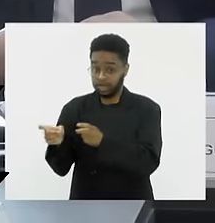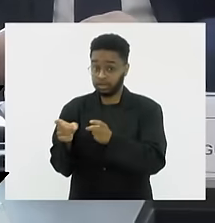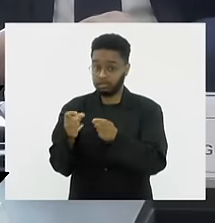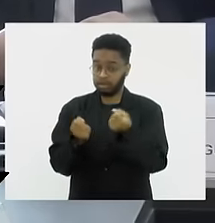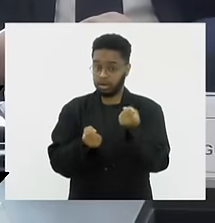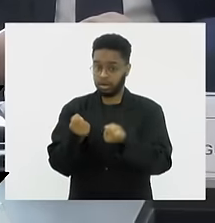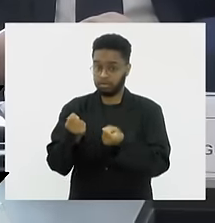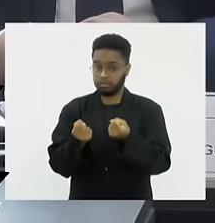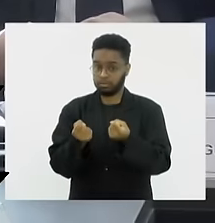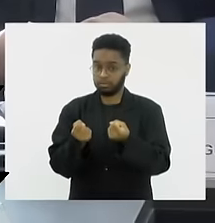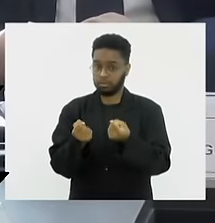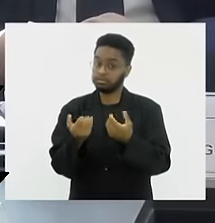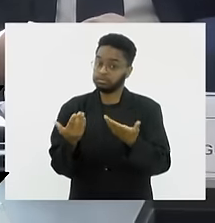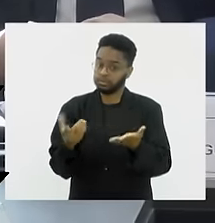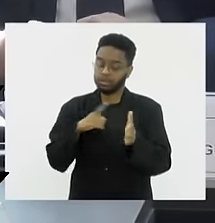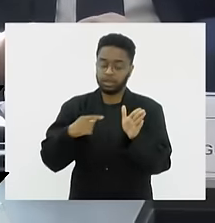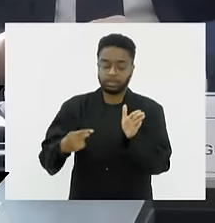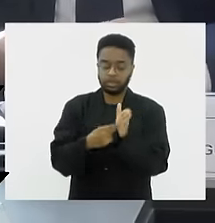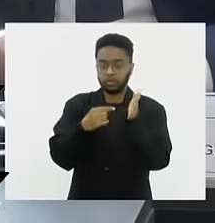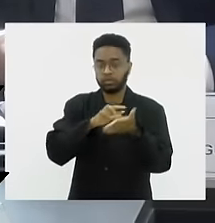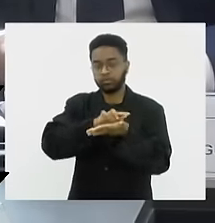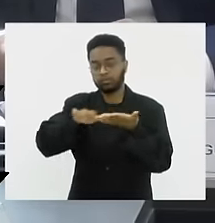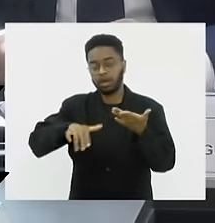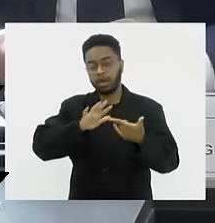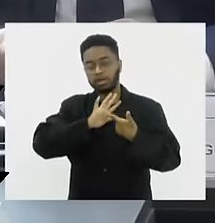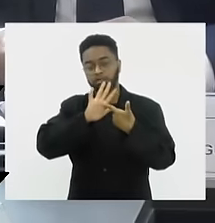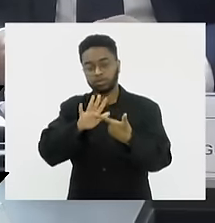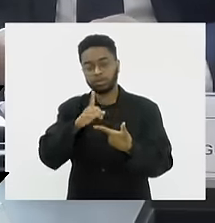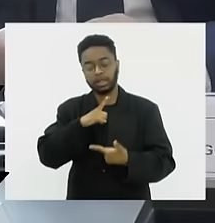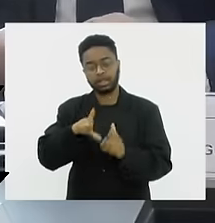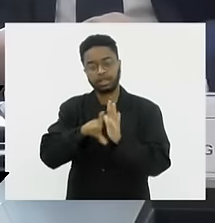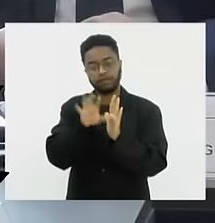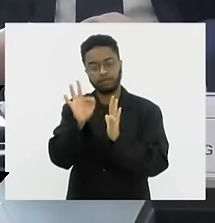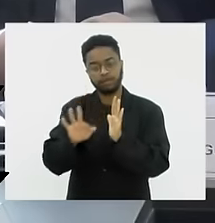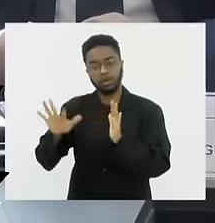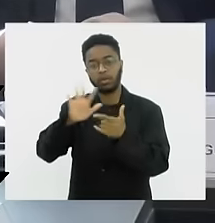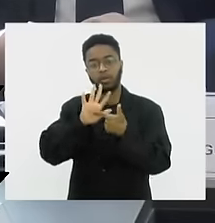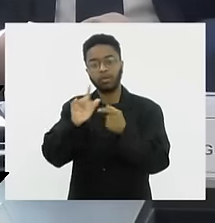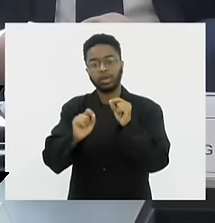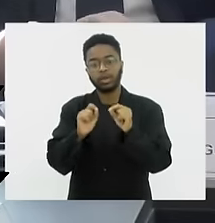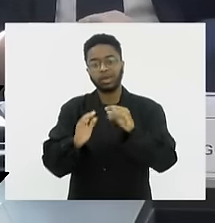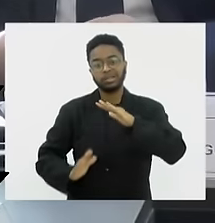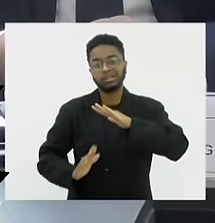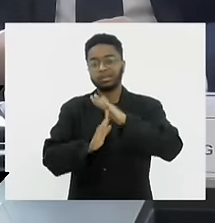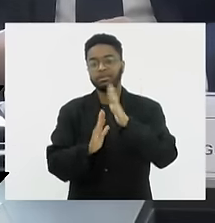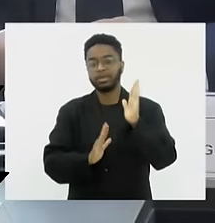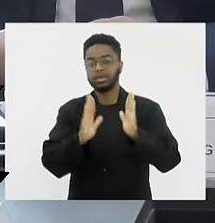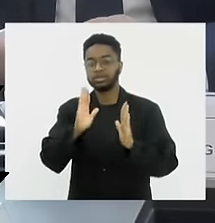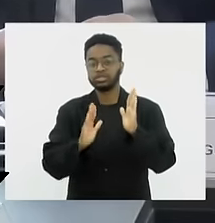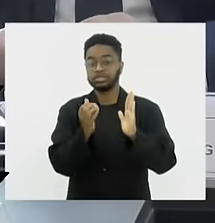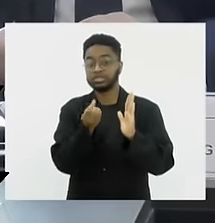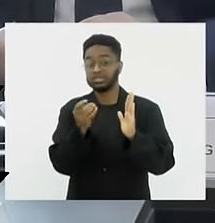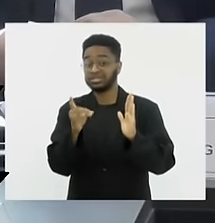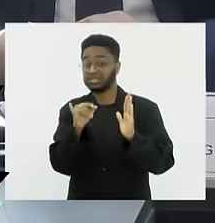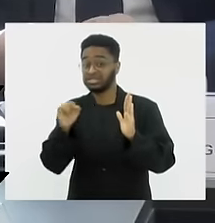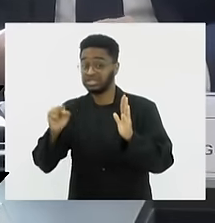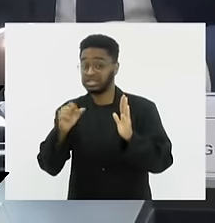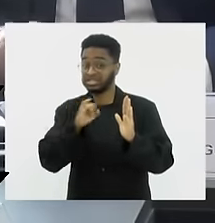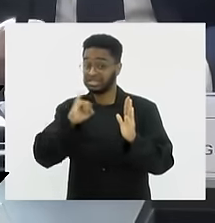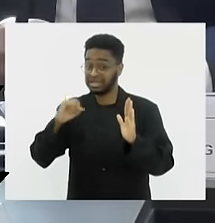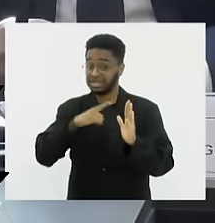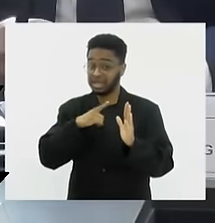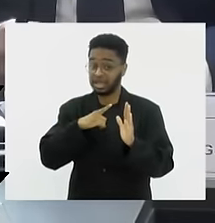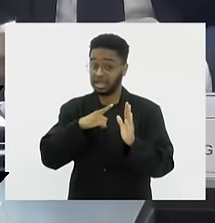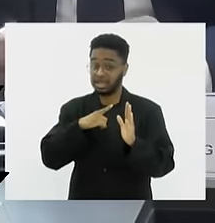diversas denúncias, deputado, nós constatamos, né, pela lei federal, são 60 dias para você leiloar o carro com autorização judicial. E pela lei estadual,